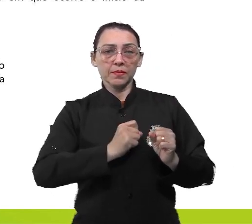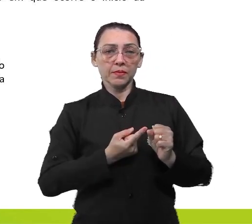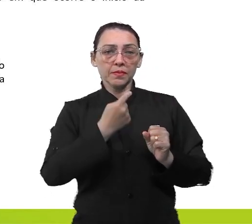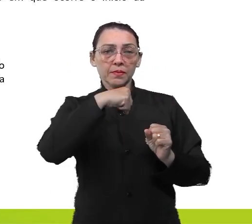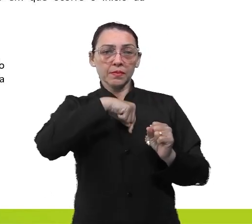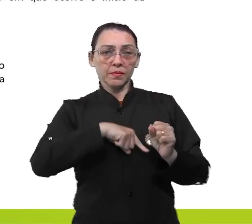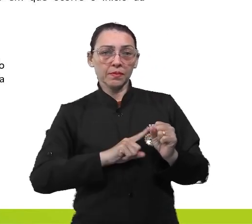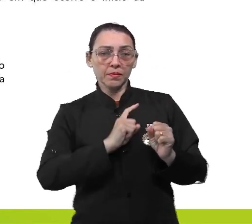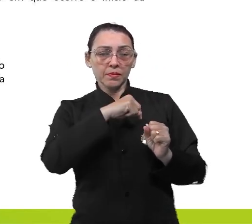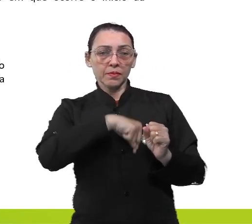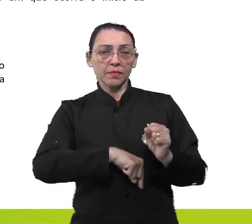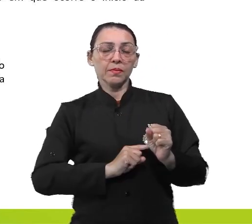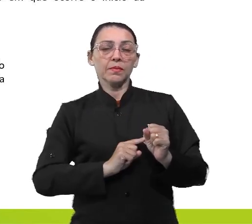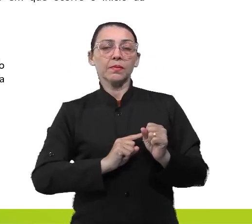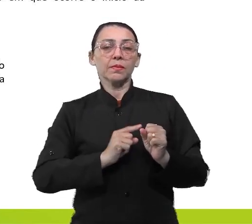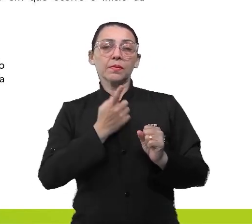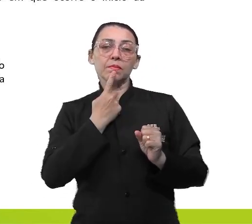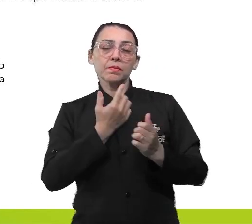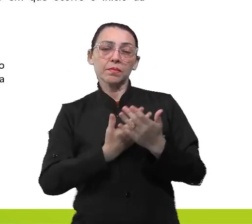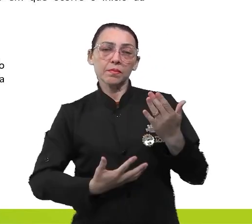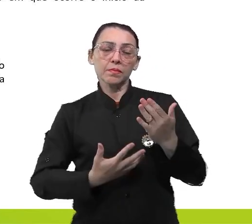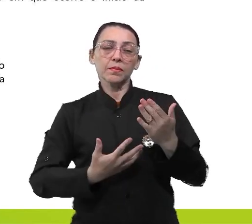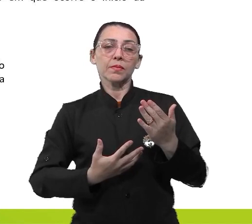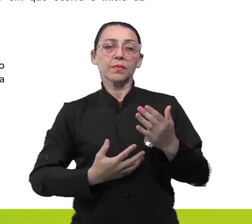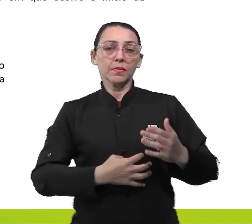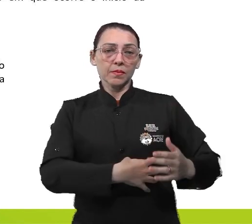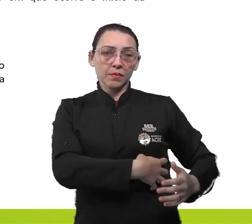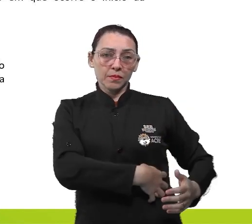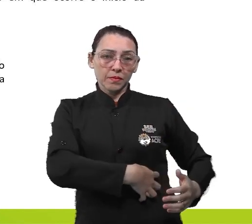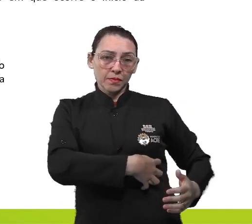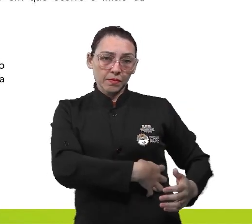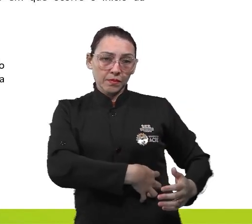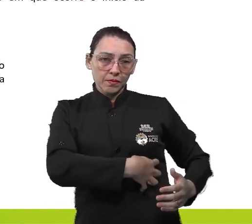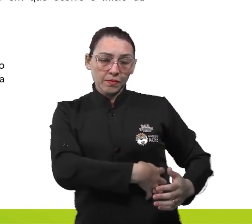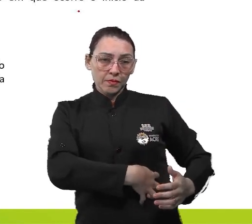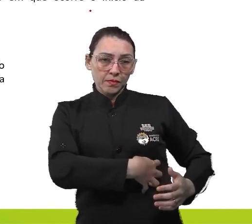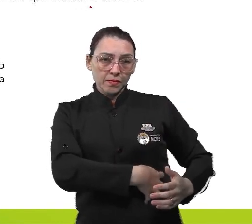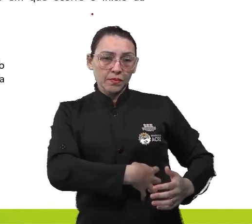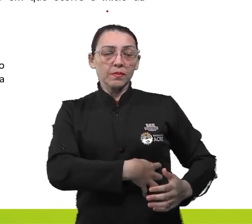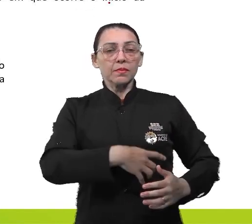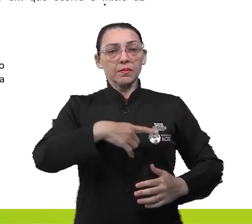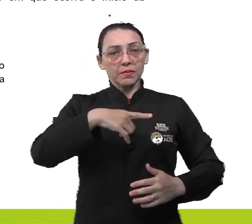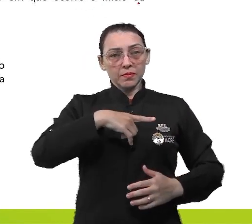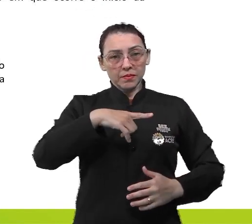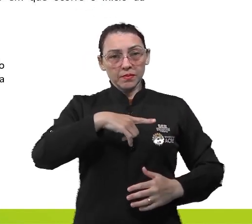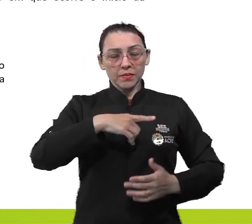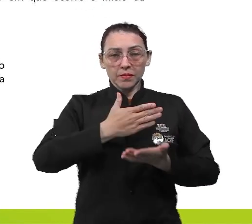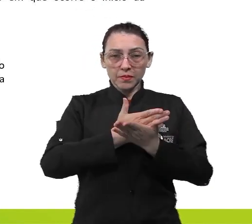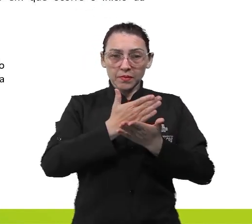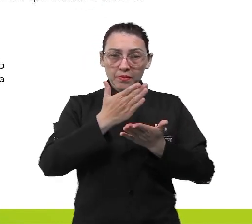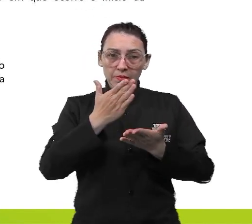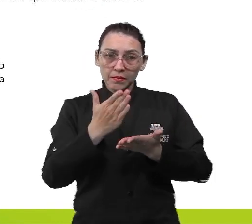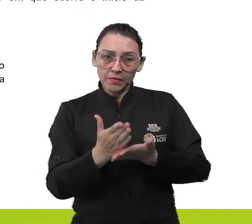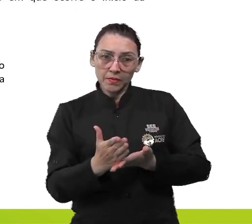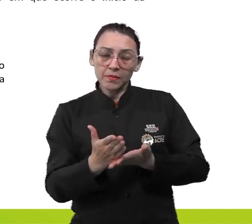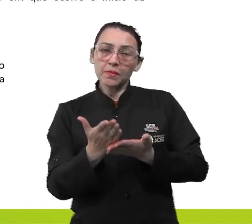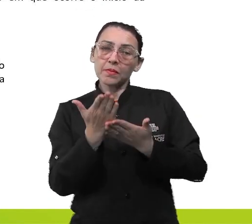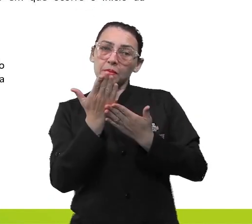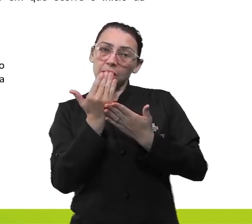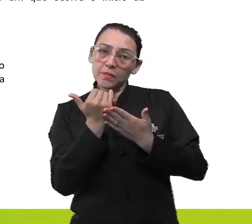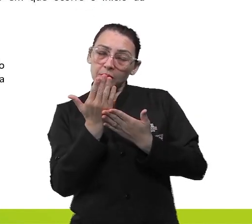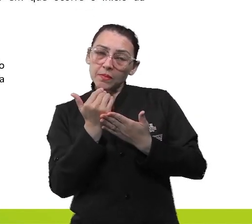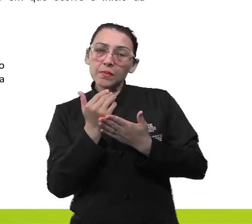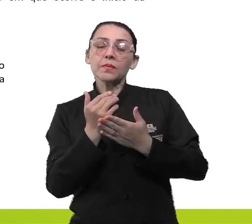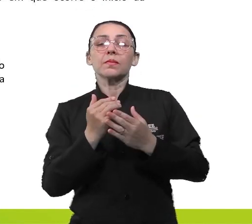tá? O estômago, órgão do sistema digestório, em que ocorre o início da digestão